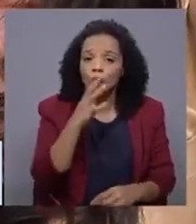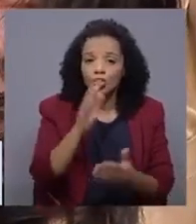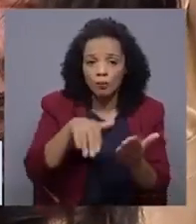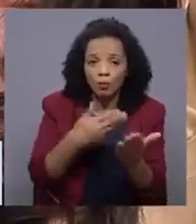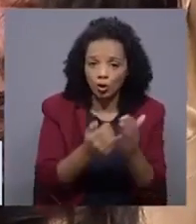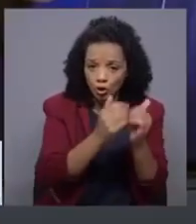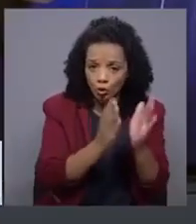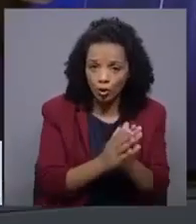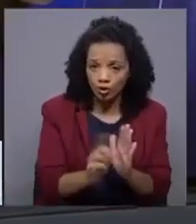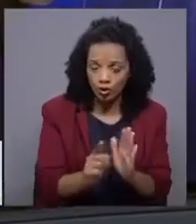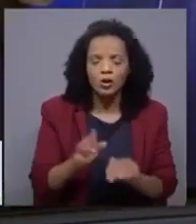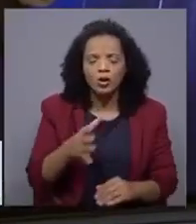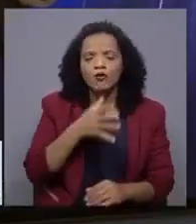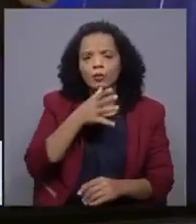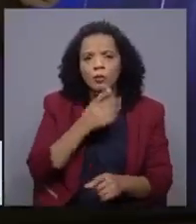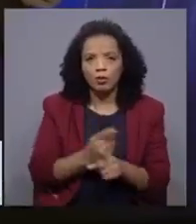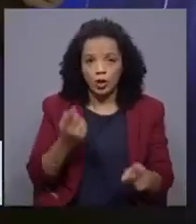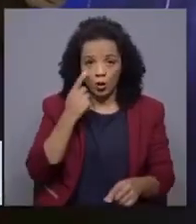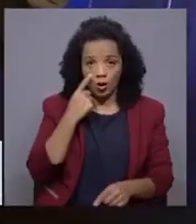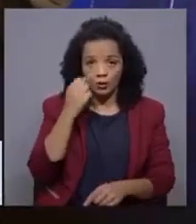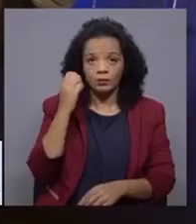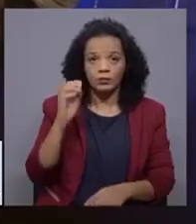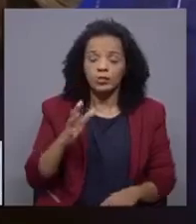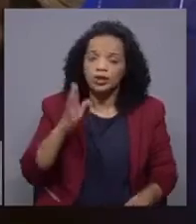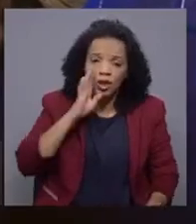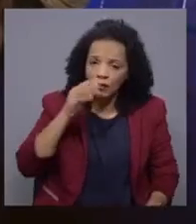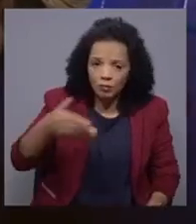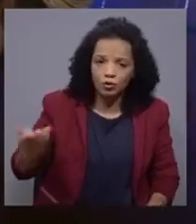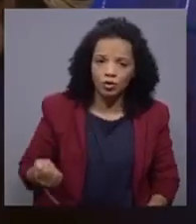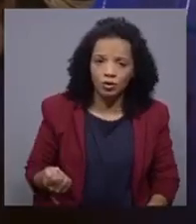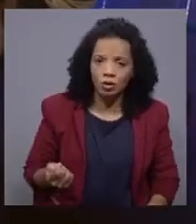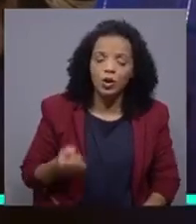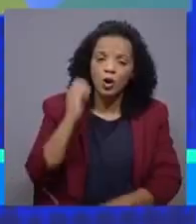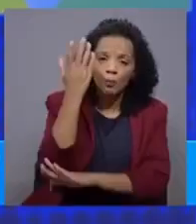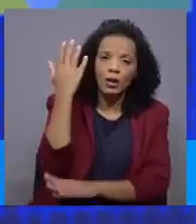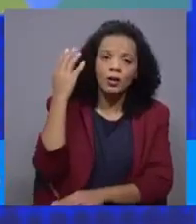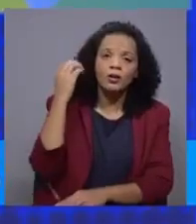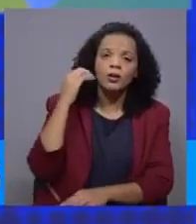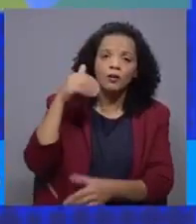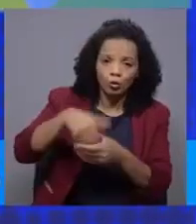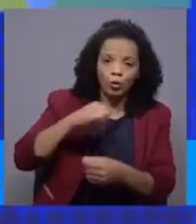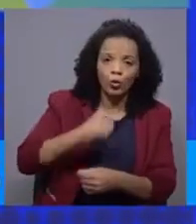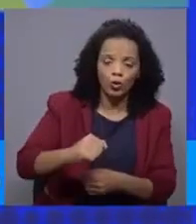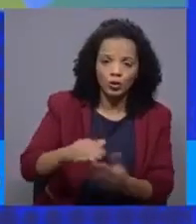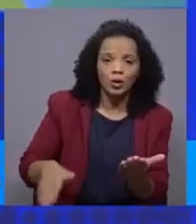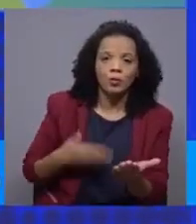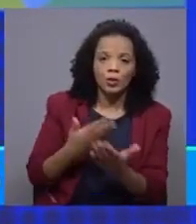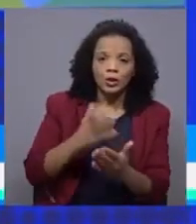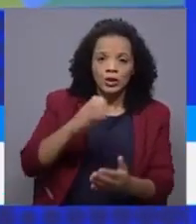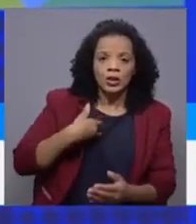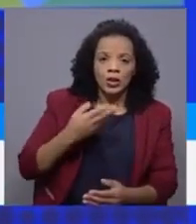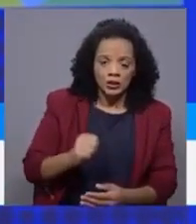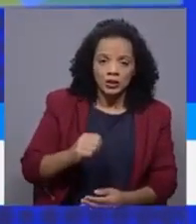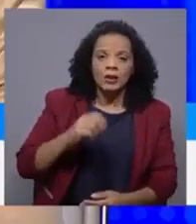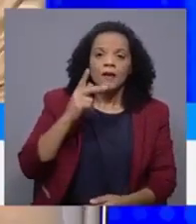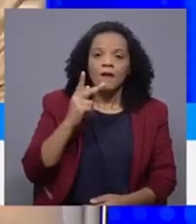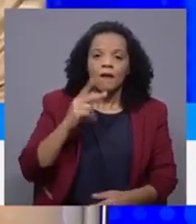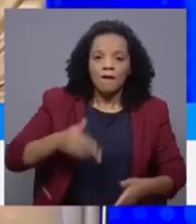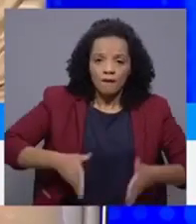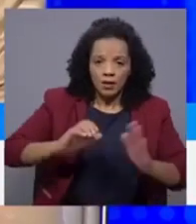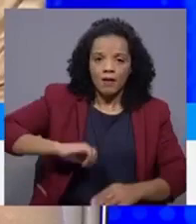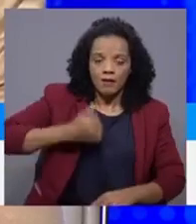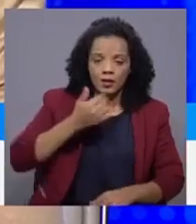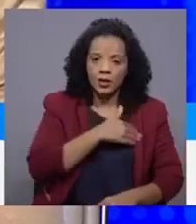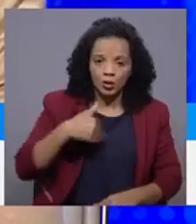propostas todas, não é? Não, mas vou explicar porquê. Olha, o PAN... Já vimos aqui. Não, mas o PAN votou contra uma proposta do CDS, que é a Via Verde Saúde, que permite